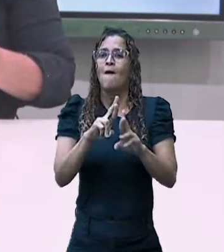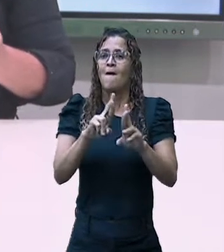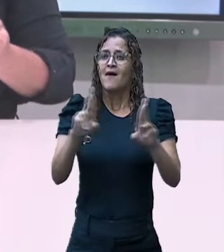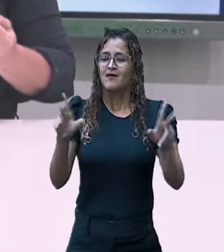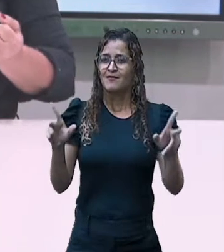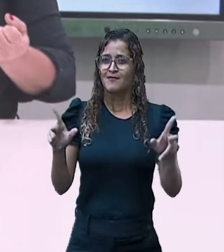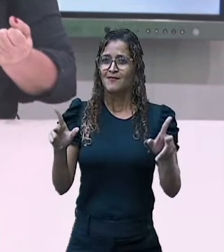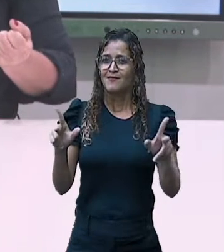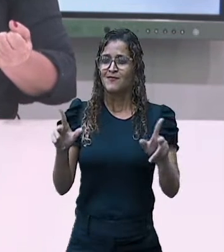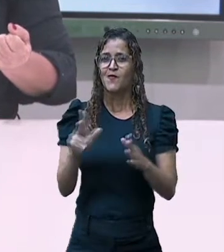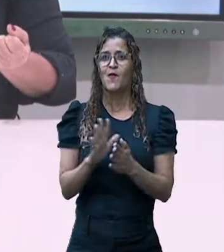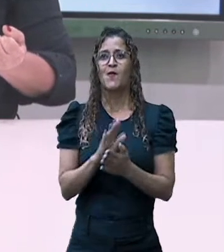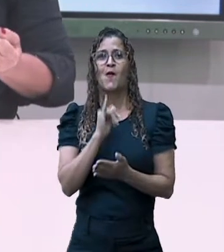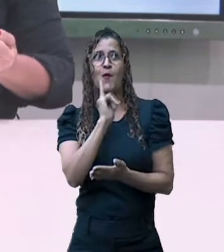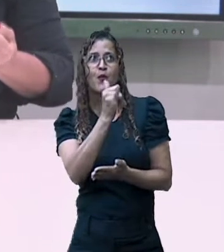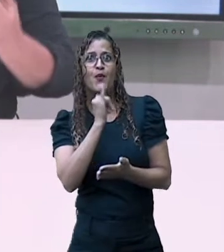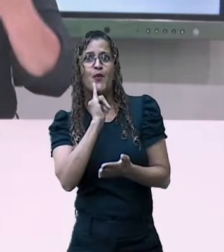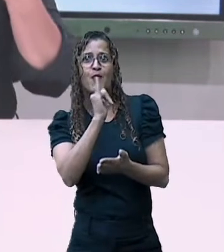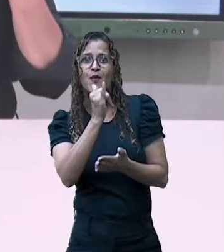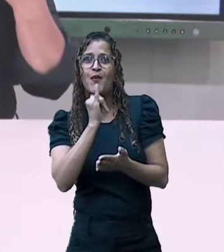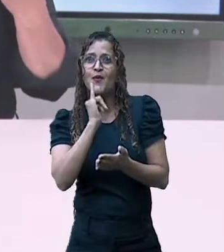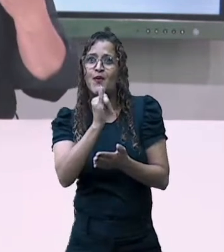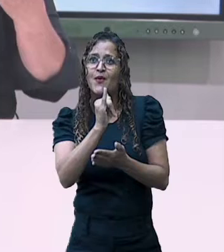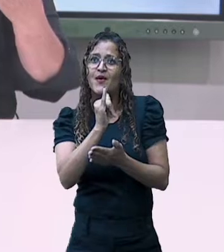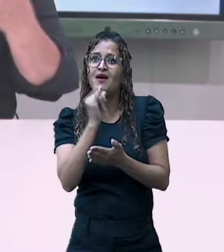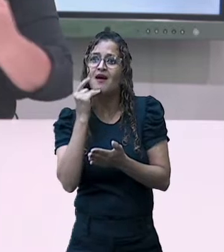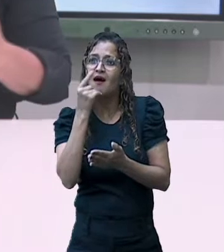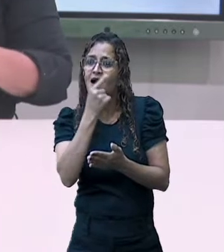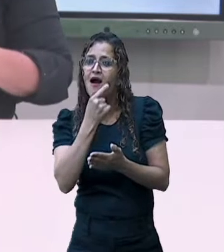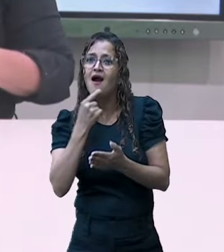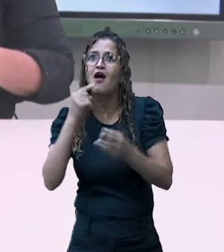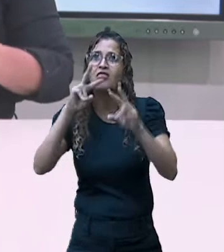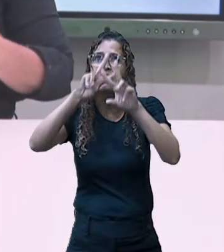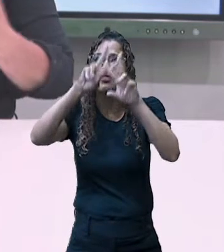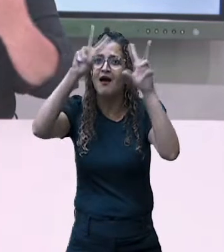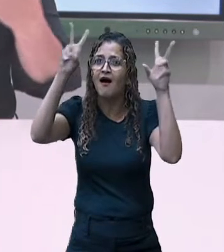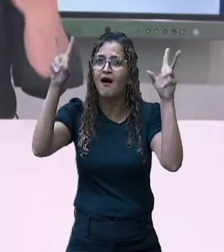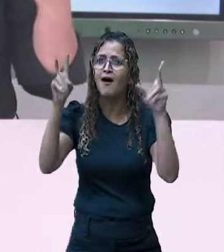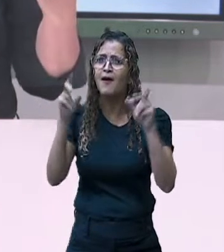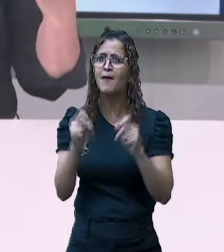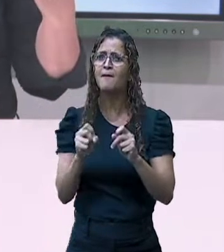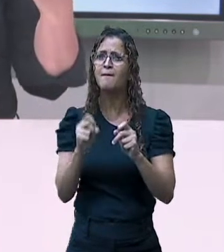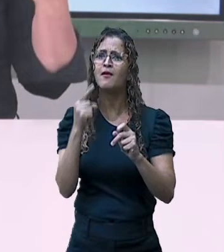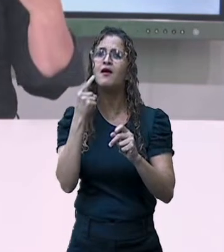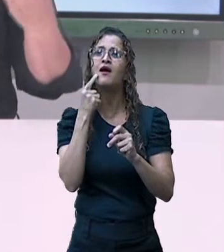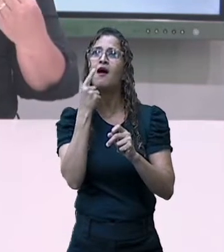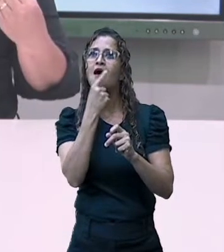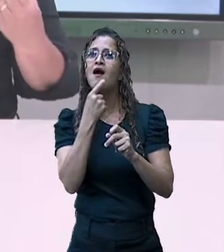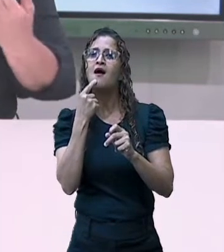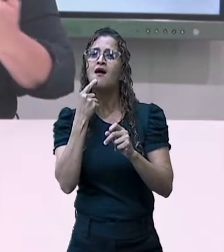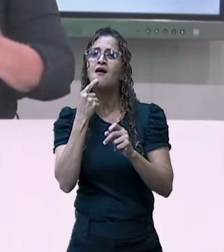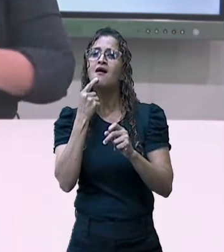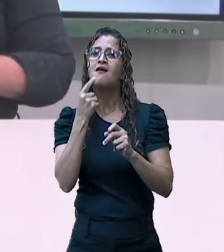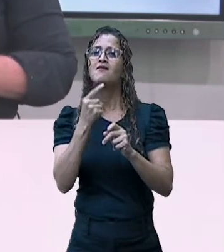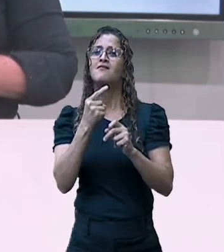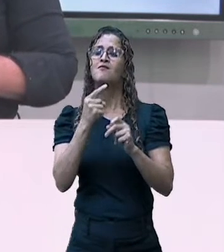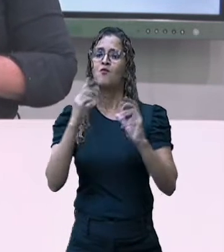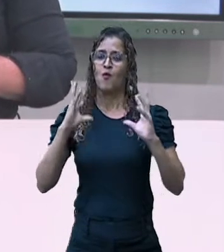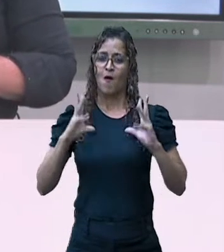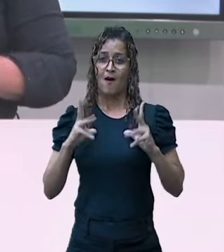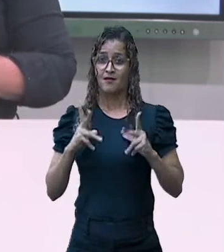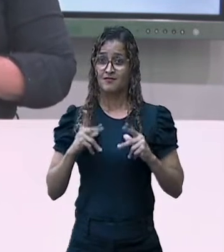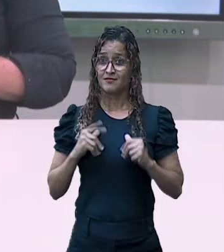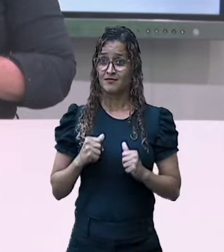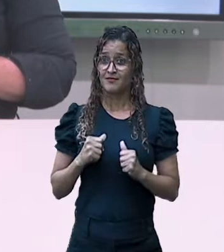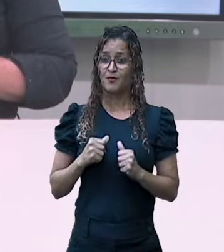mesmo. Falar um pouco sobre a nossa boca, sobre o higiene que devemos ter com a nossa